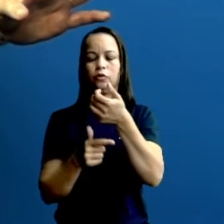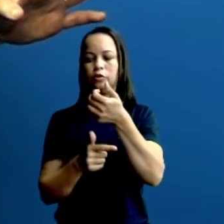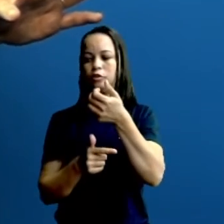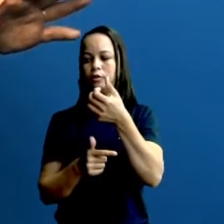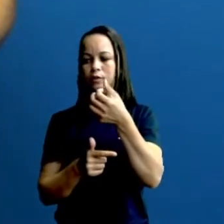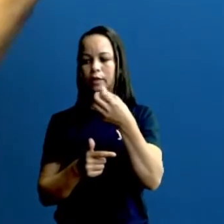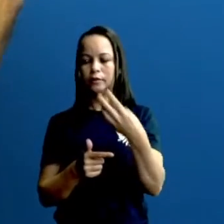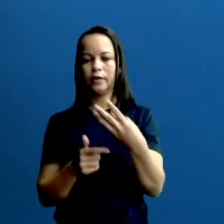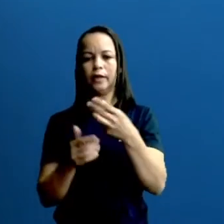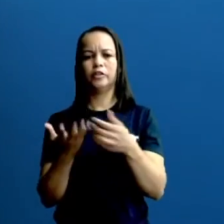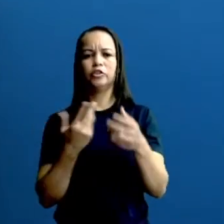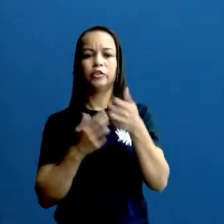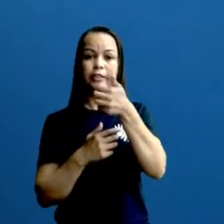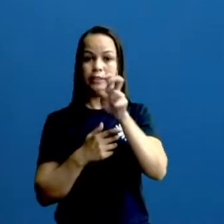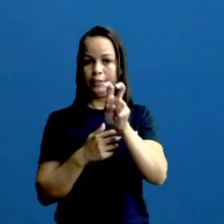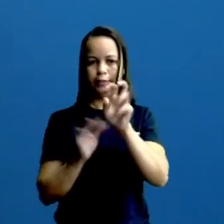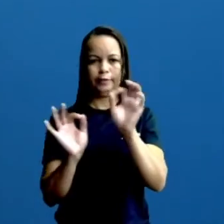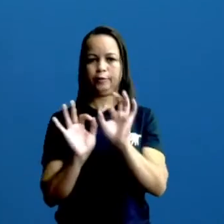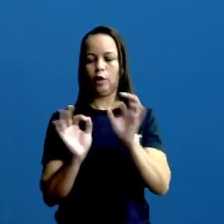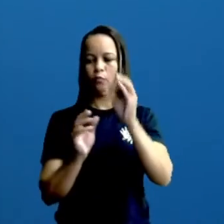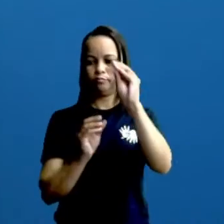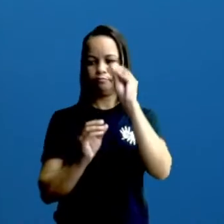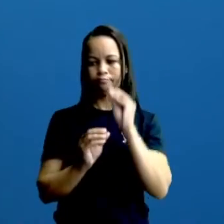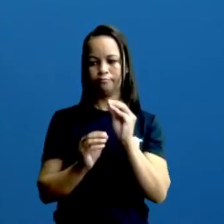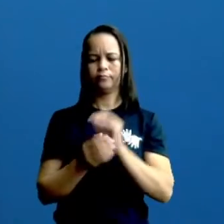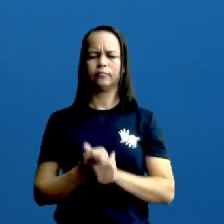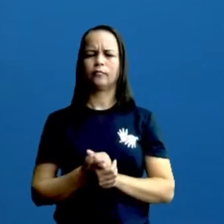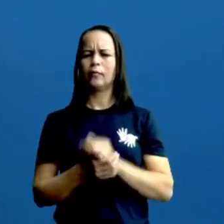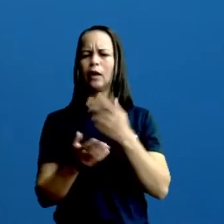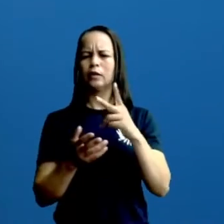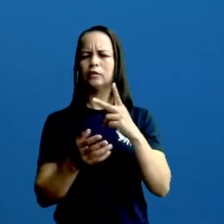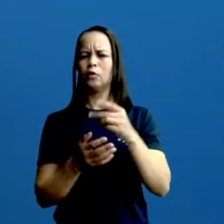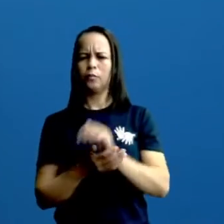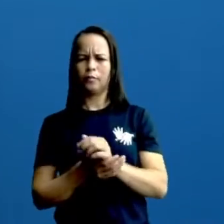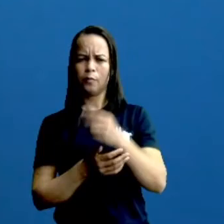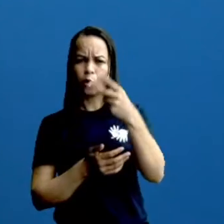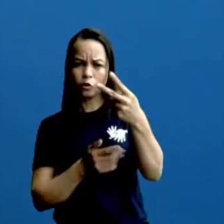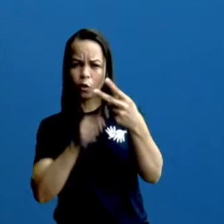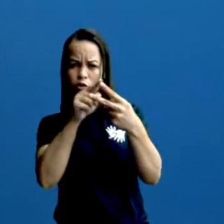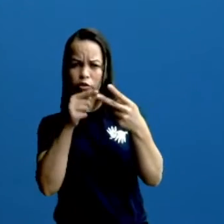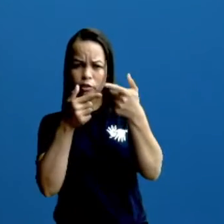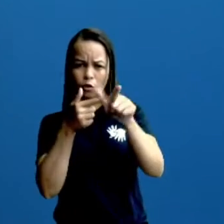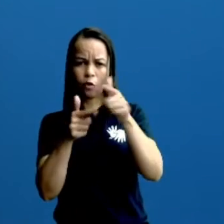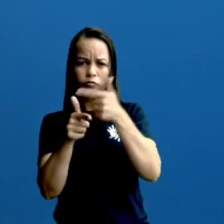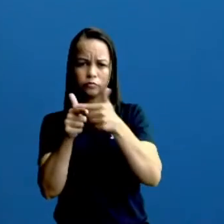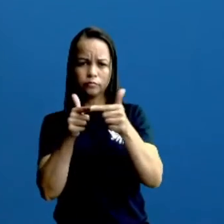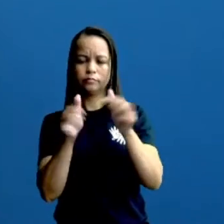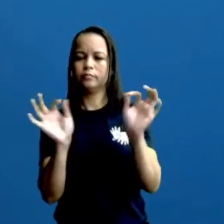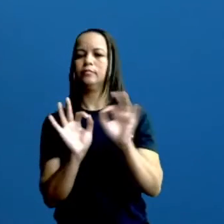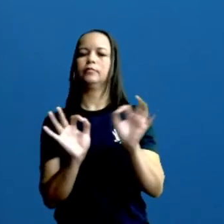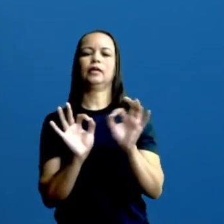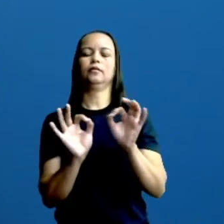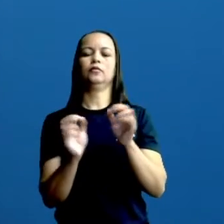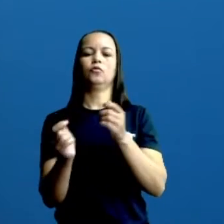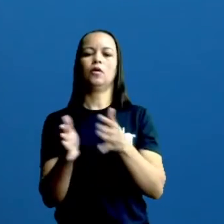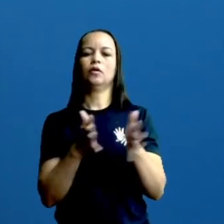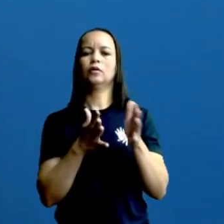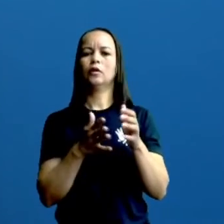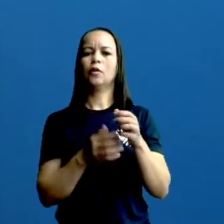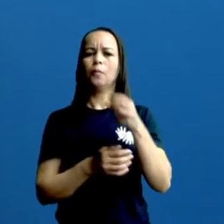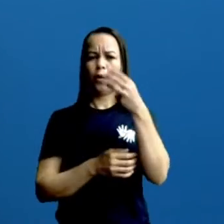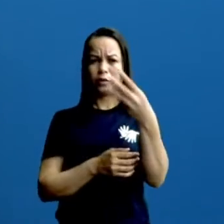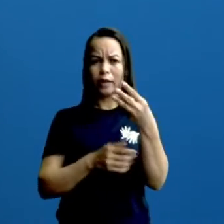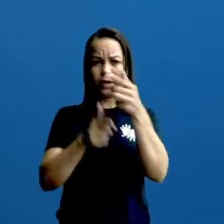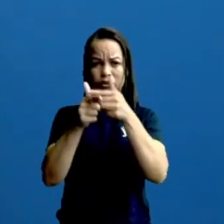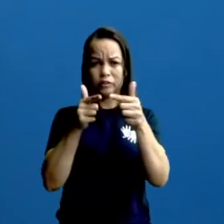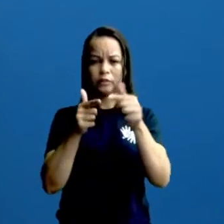2 para dar uma resposta inteira. Algum desses novos números aqui é divisível por 2? Não. Aumenta o divisor. É divisível